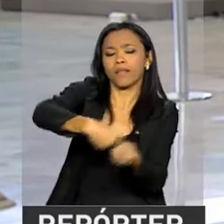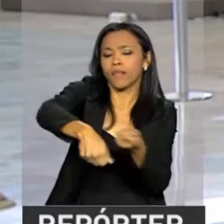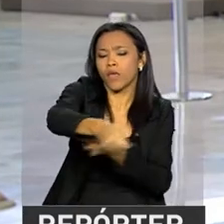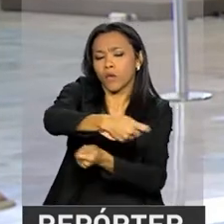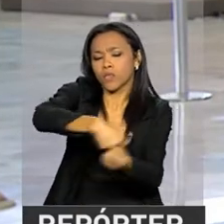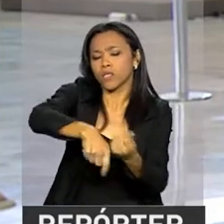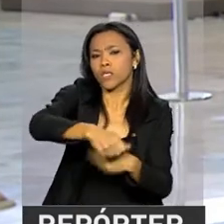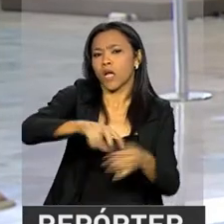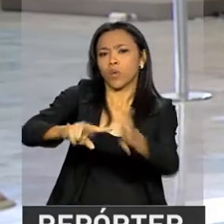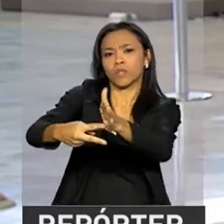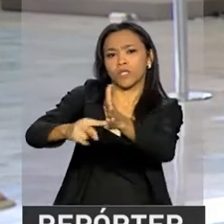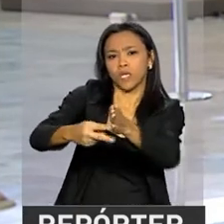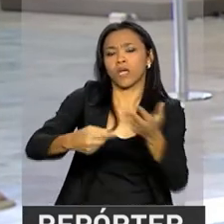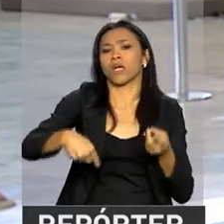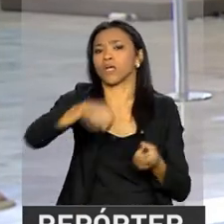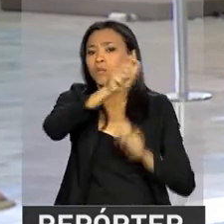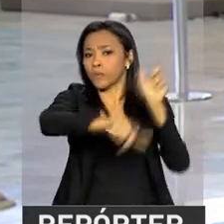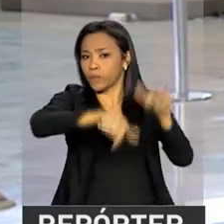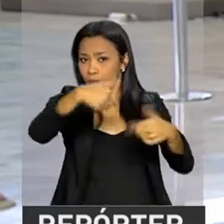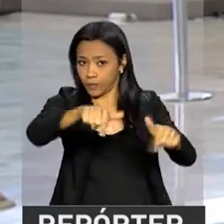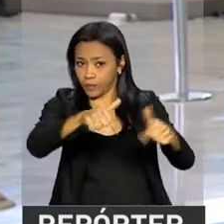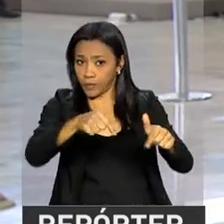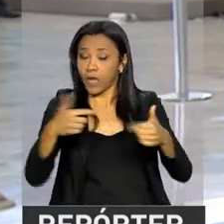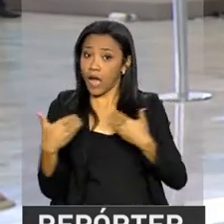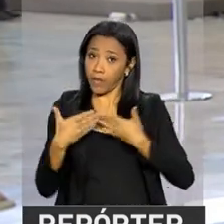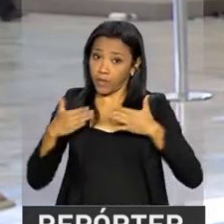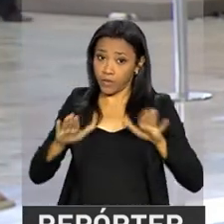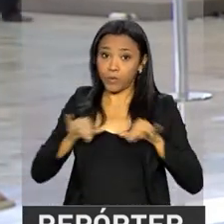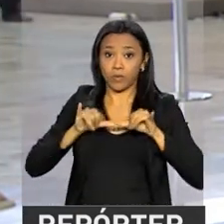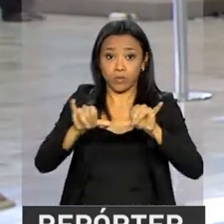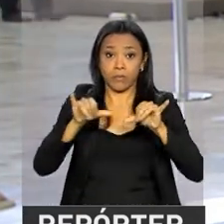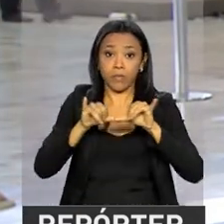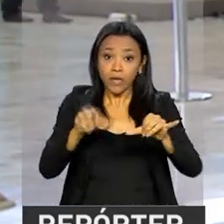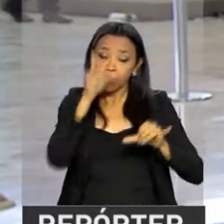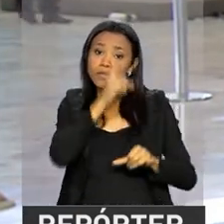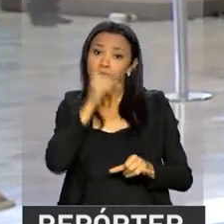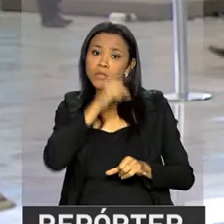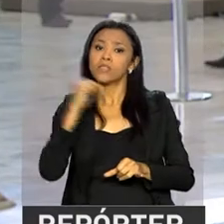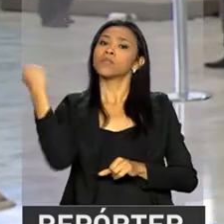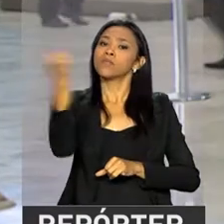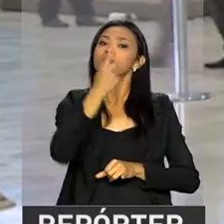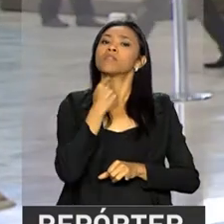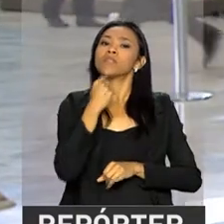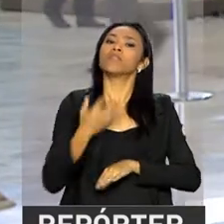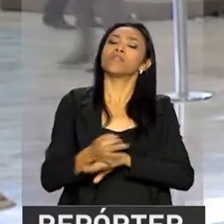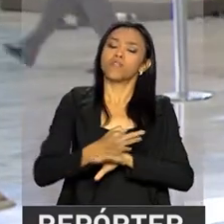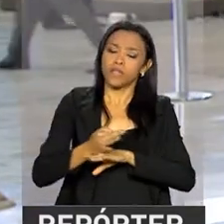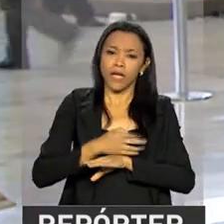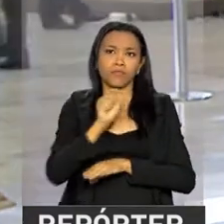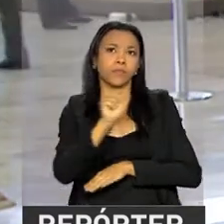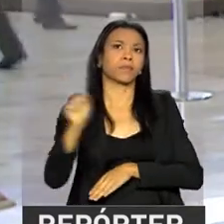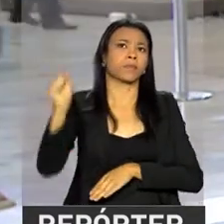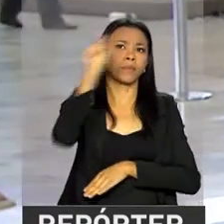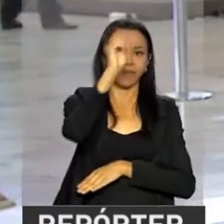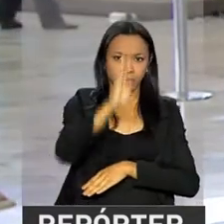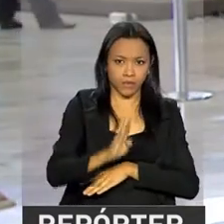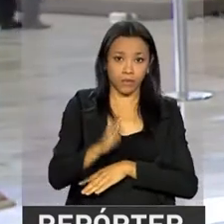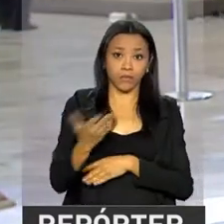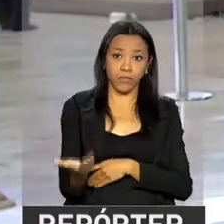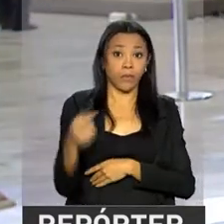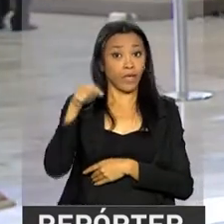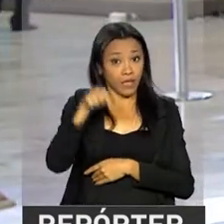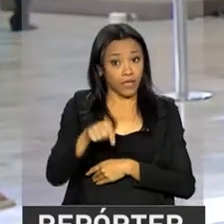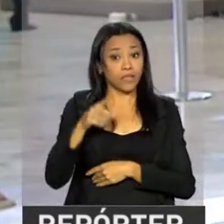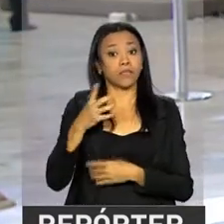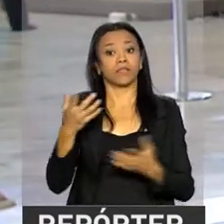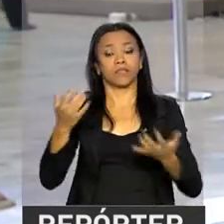e sindicatos a abertura dos estabelecimentos nos domingos e feriados em todo o Brasil. Esse evento ocorre